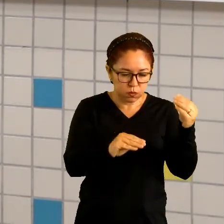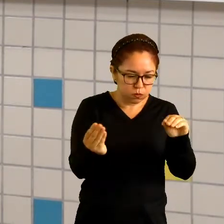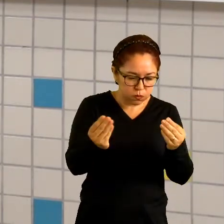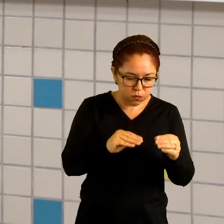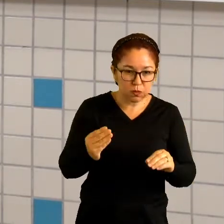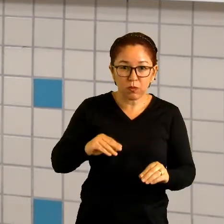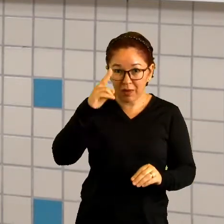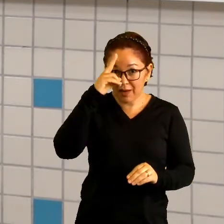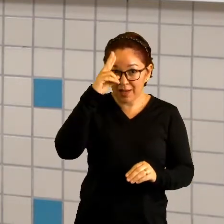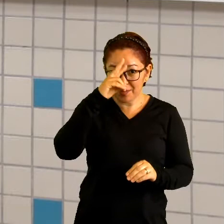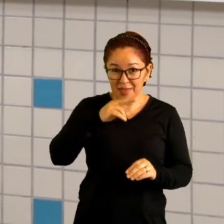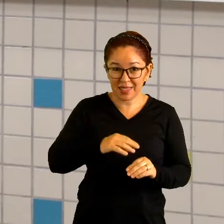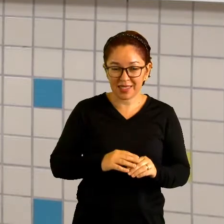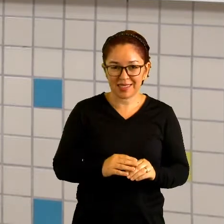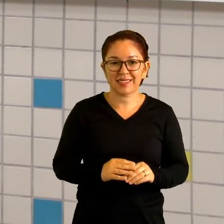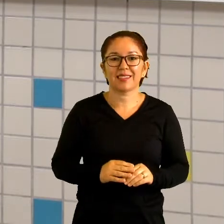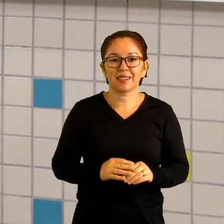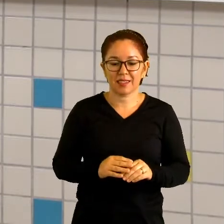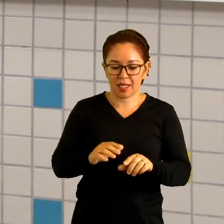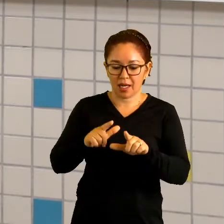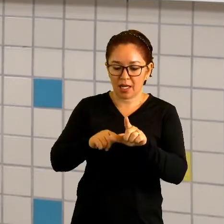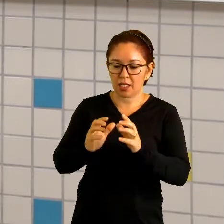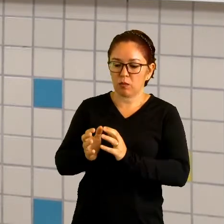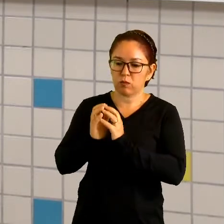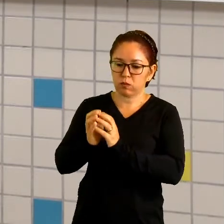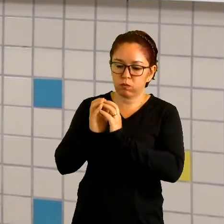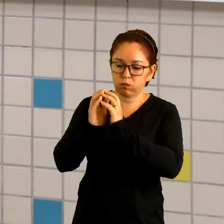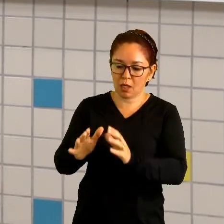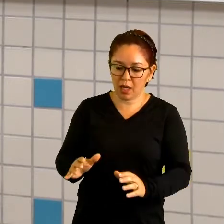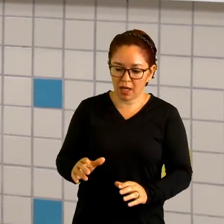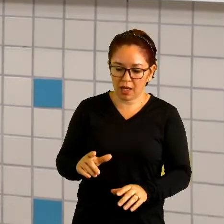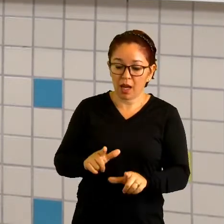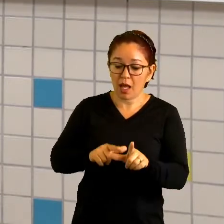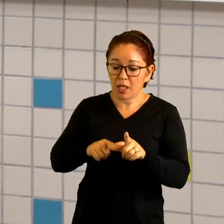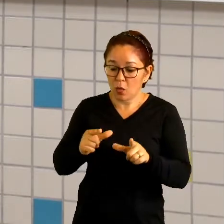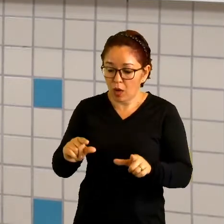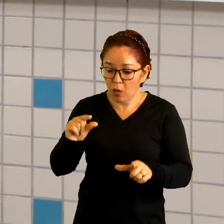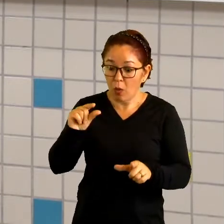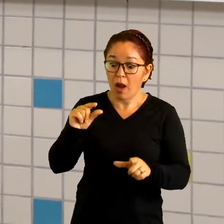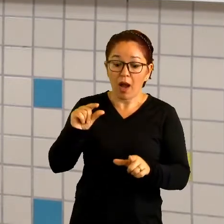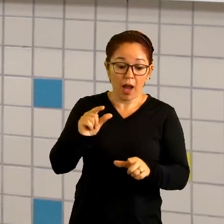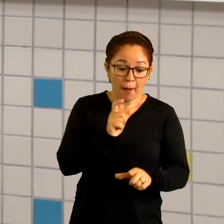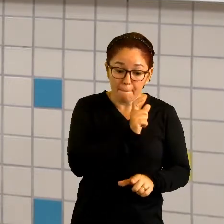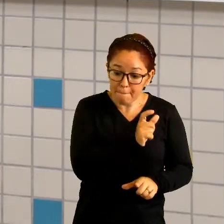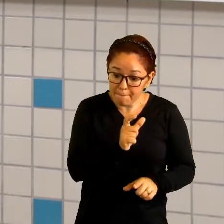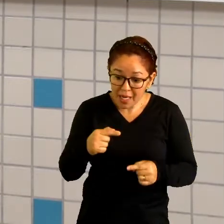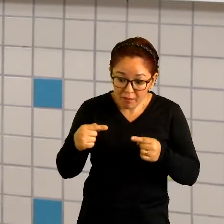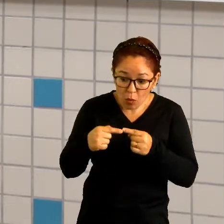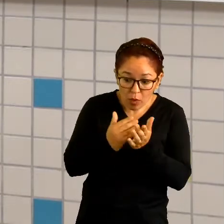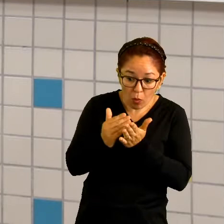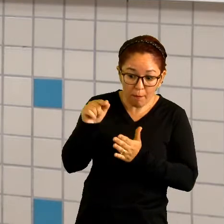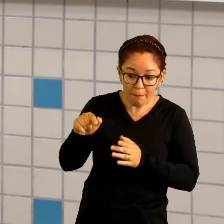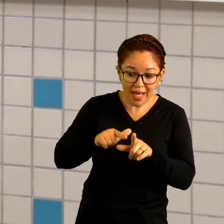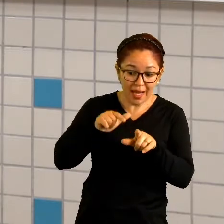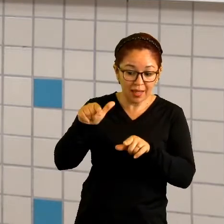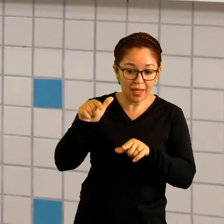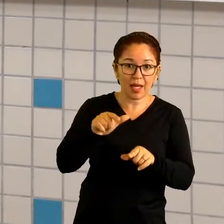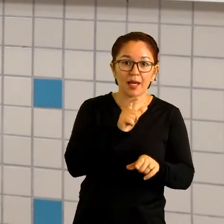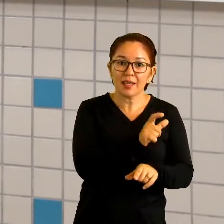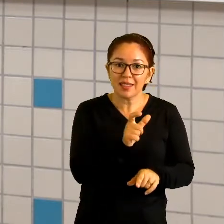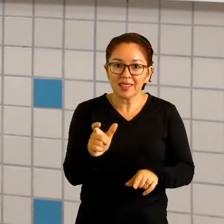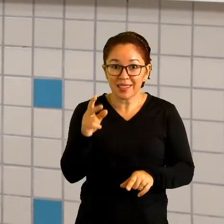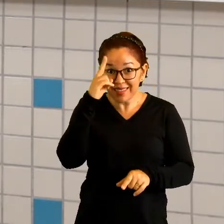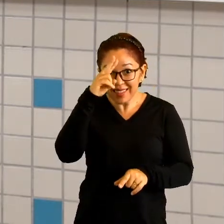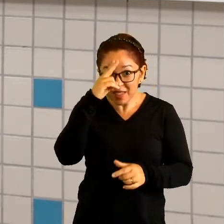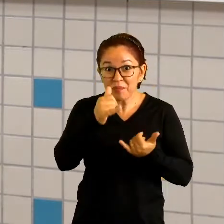C, D e a letra que cai escreve palavras que comecem com aquela letra. Quando você faz